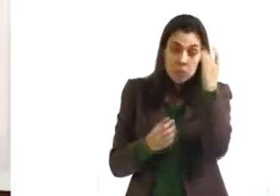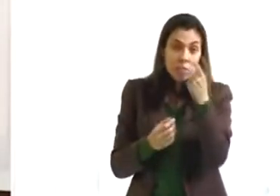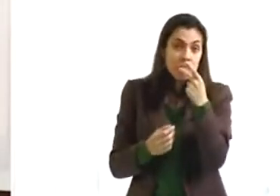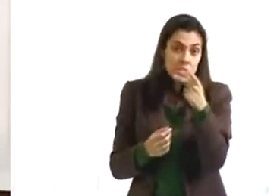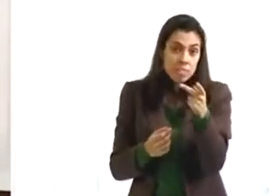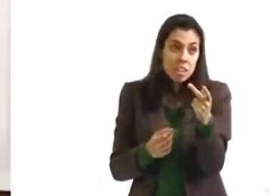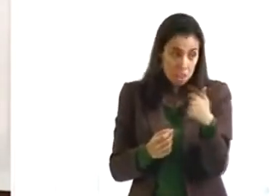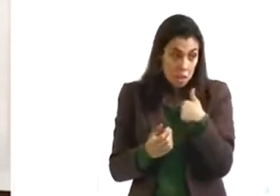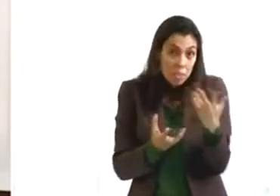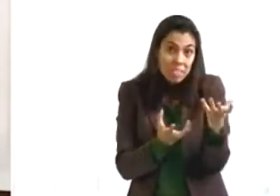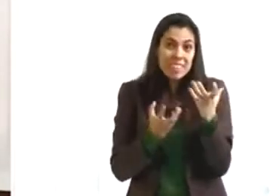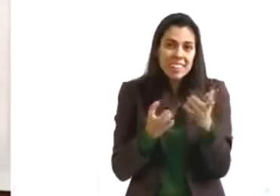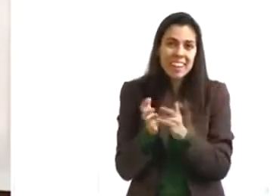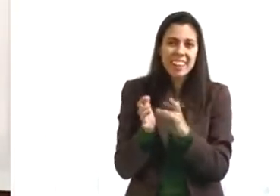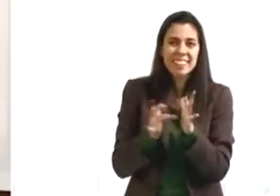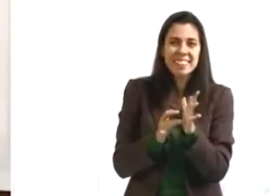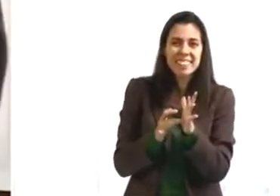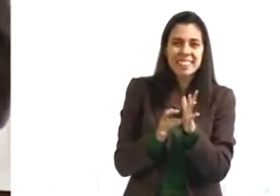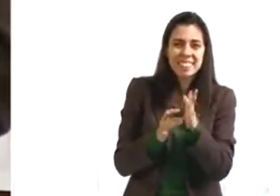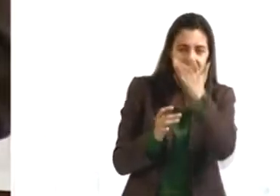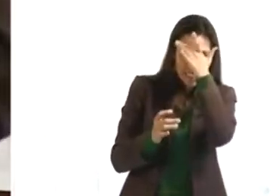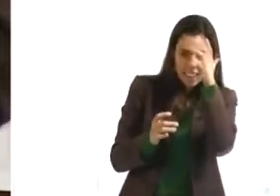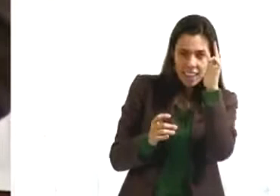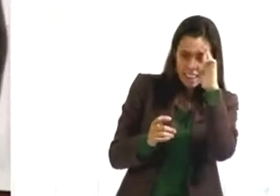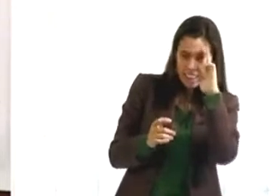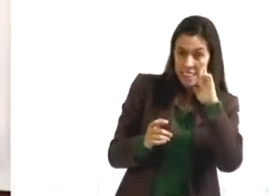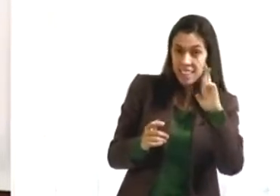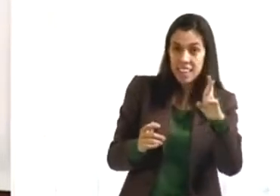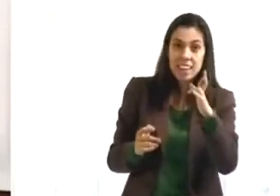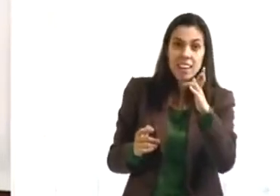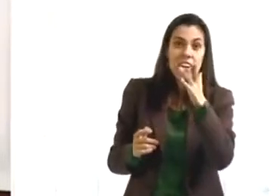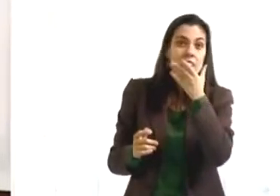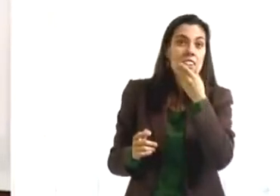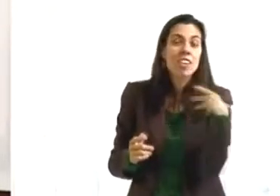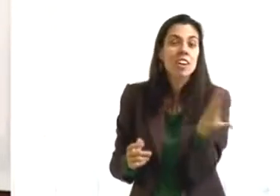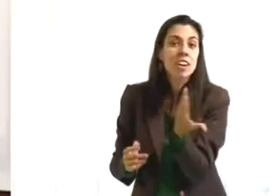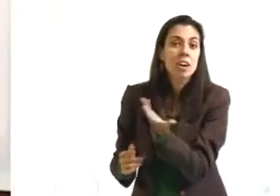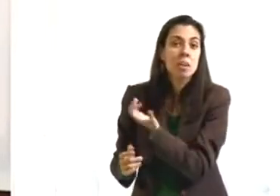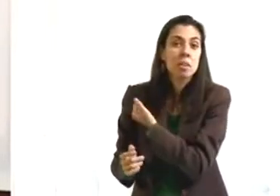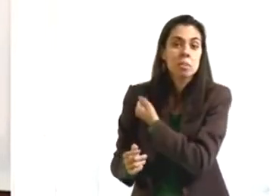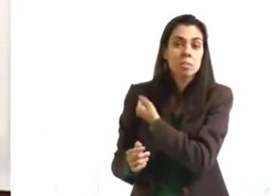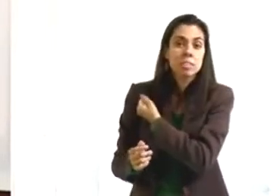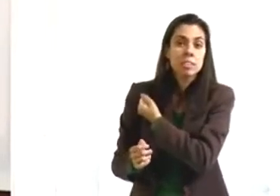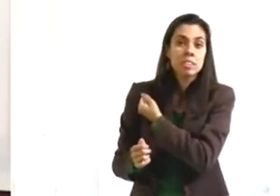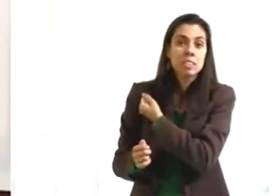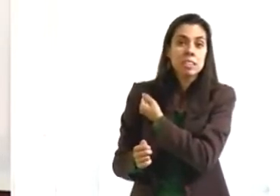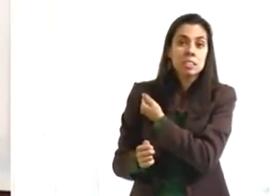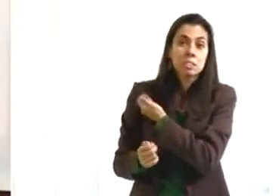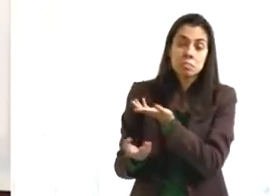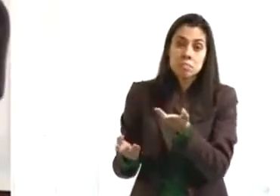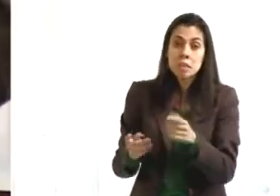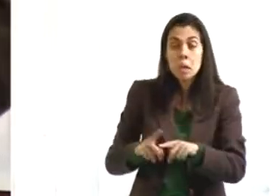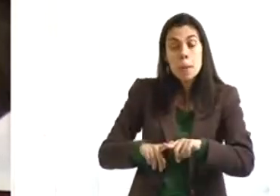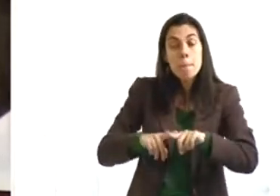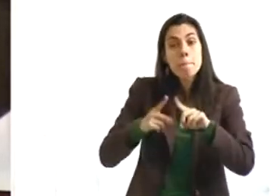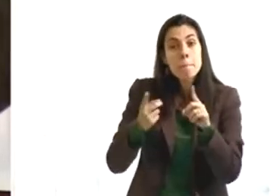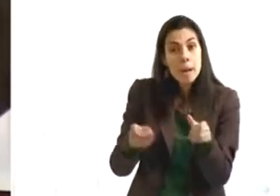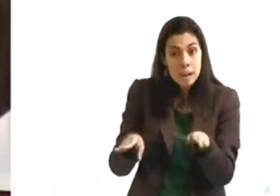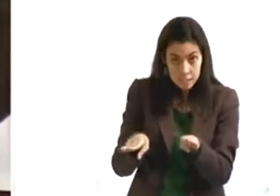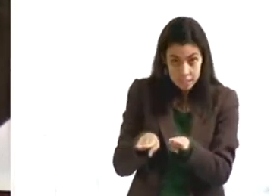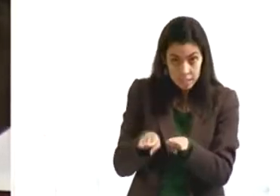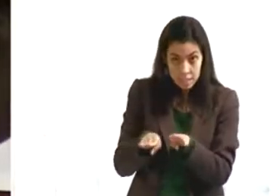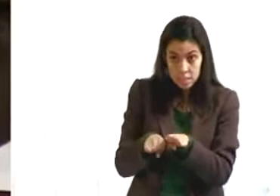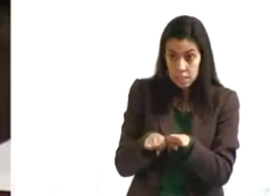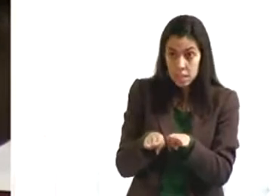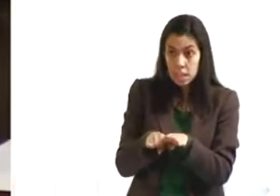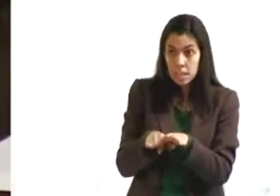tivemos oportunidade de, num trabalho missionário com jovens, apresentar o plano de salvação a uma pessoa que estava passando pela rua,